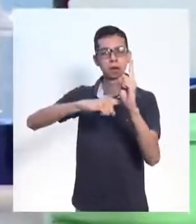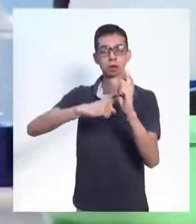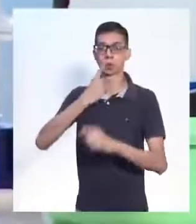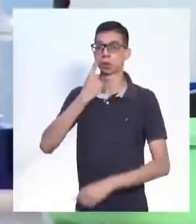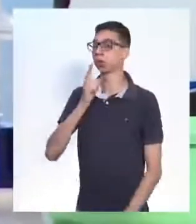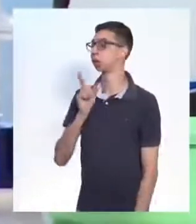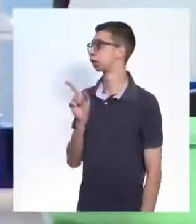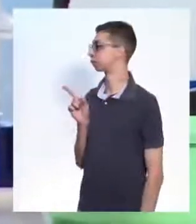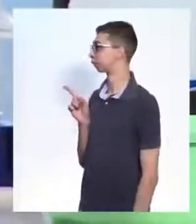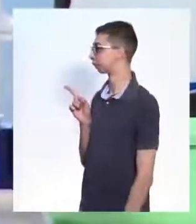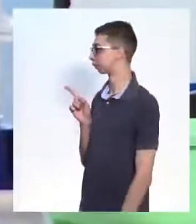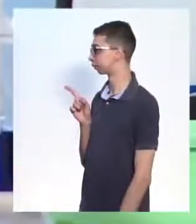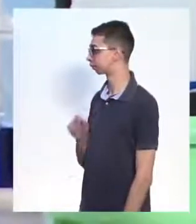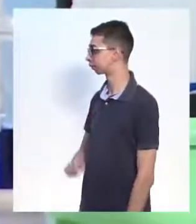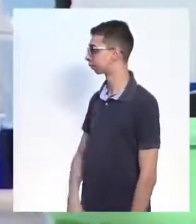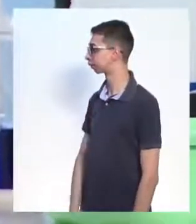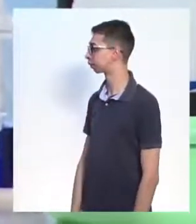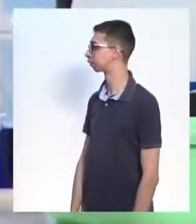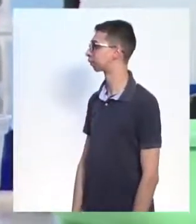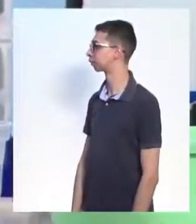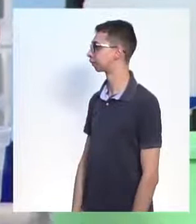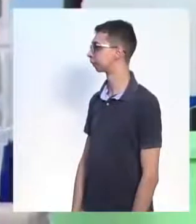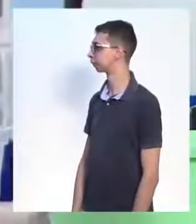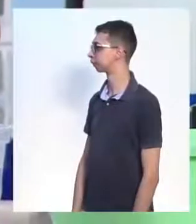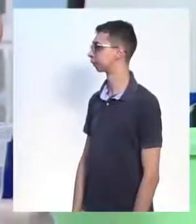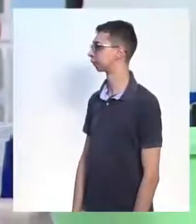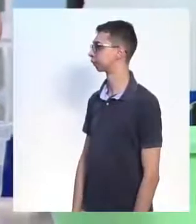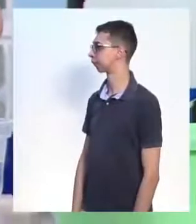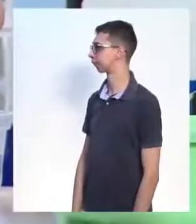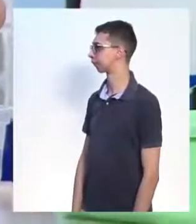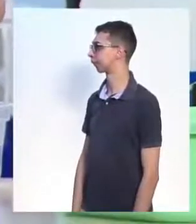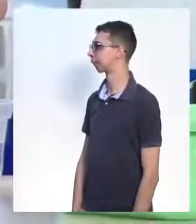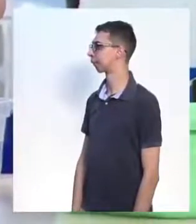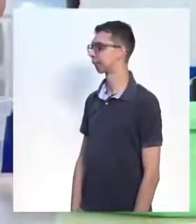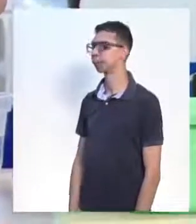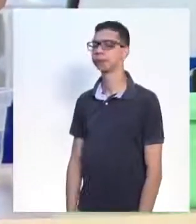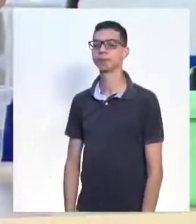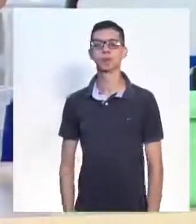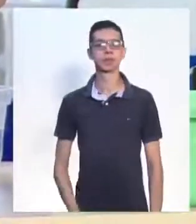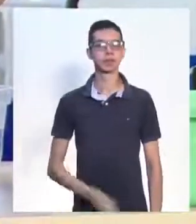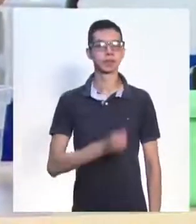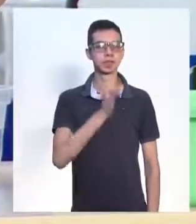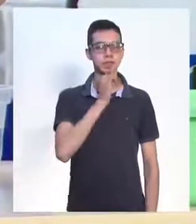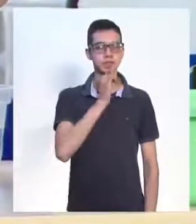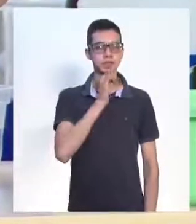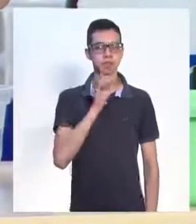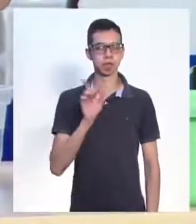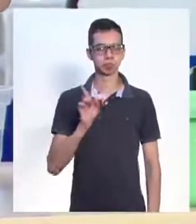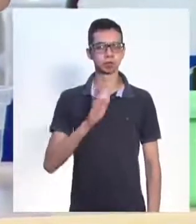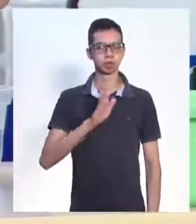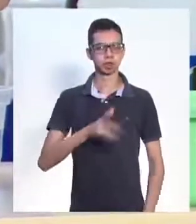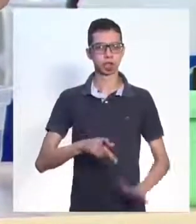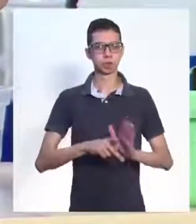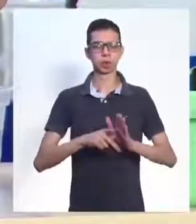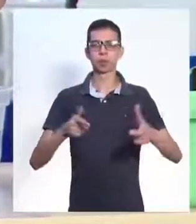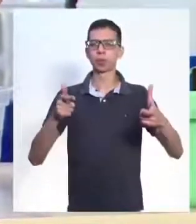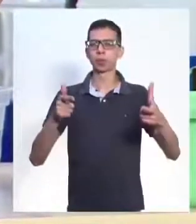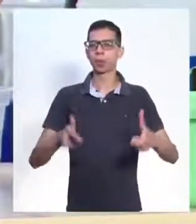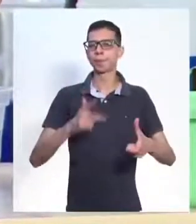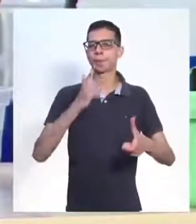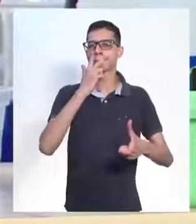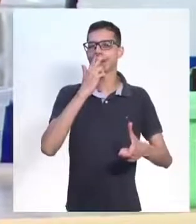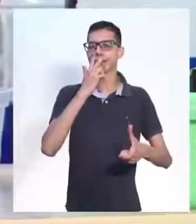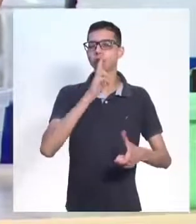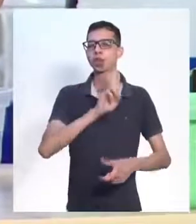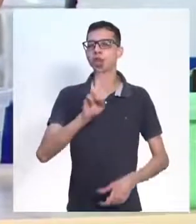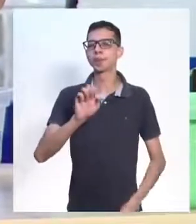temperatura ambiente e ela vai descendo ali. É que no caso aqui já está virando em temperatura ambiente, ó, pode ser que não chegue, ó, conseguiu chegar,